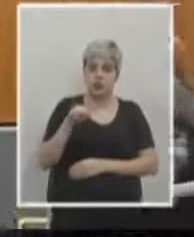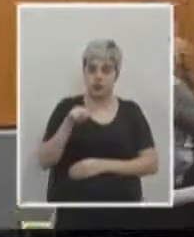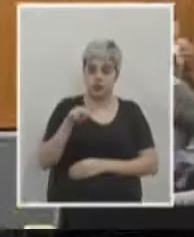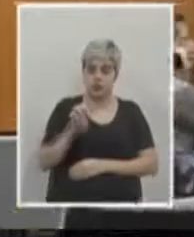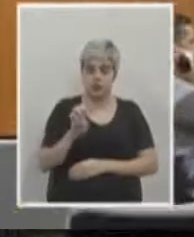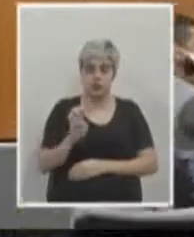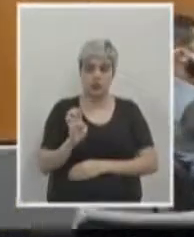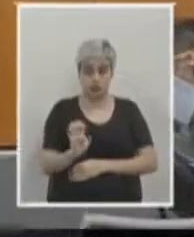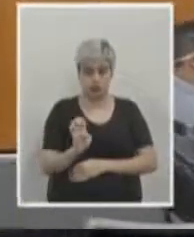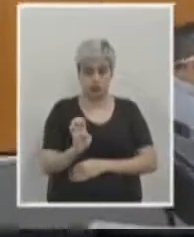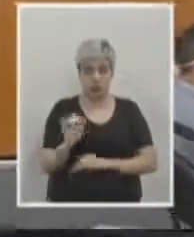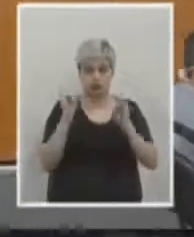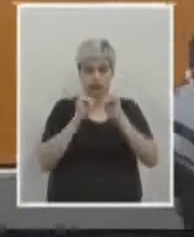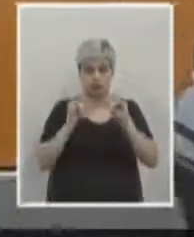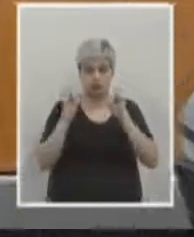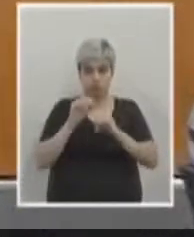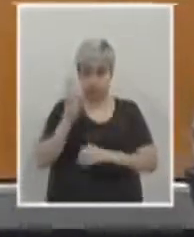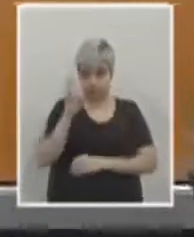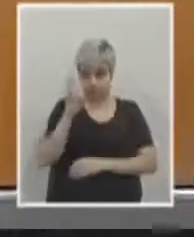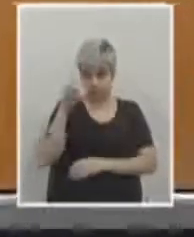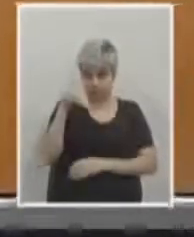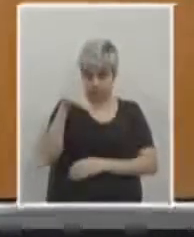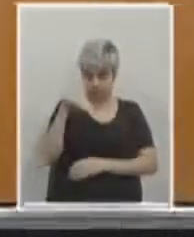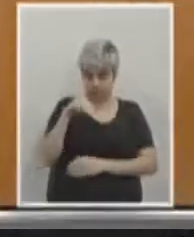da secretaria. 5 minutos, Elaine.